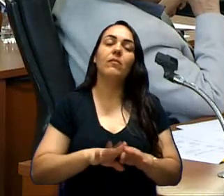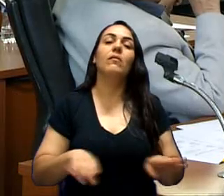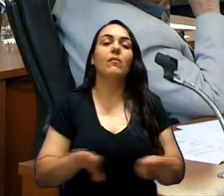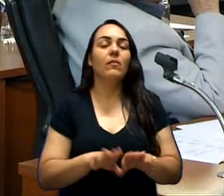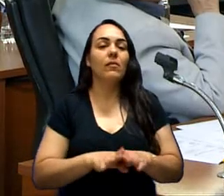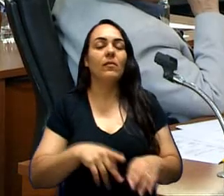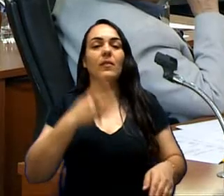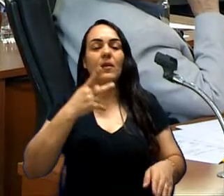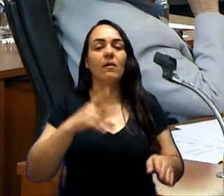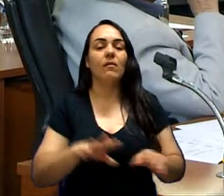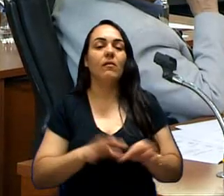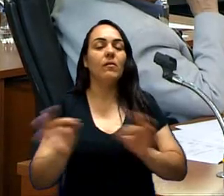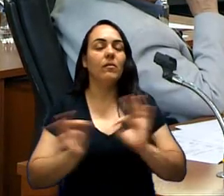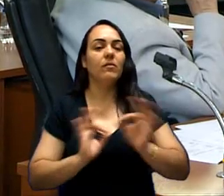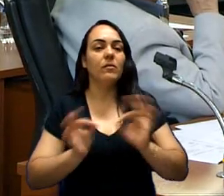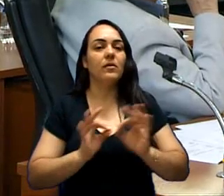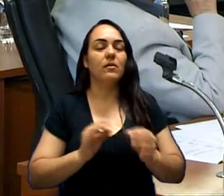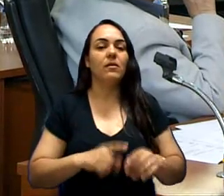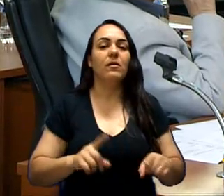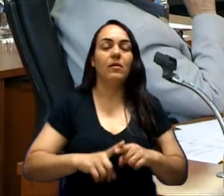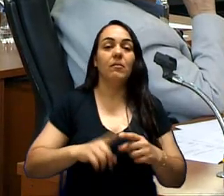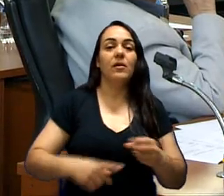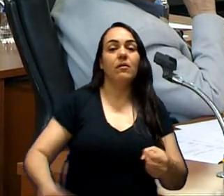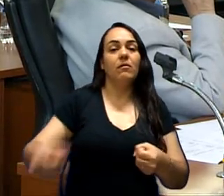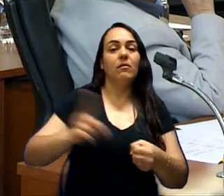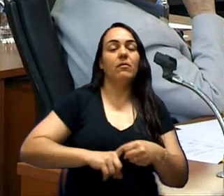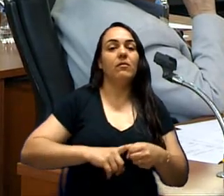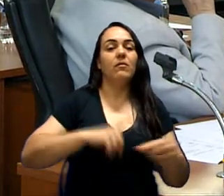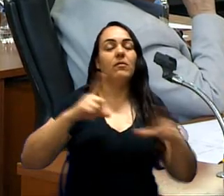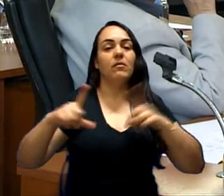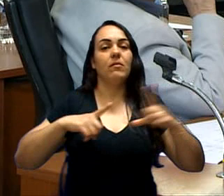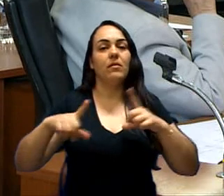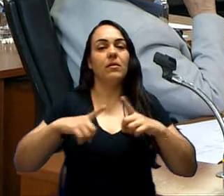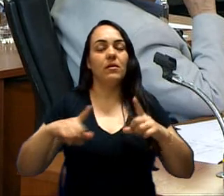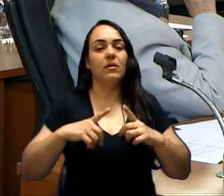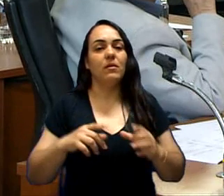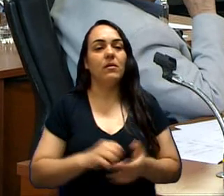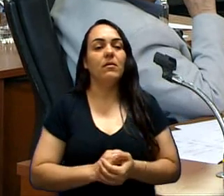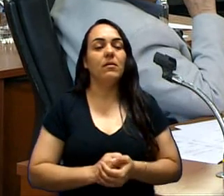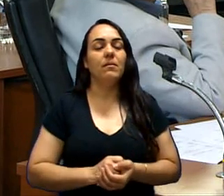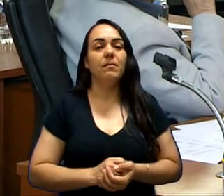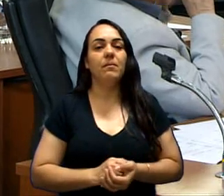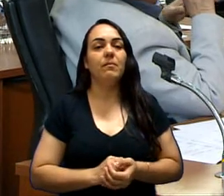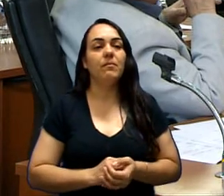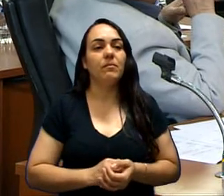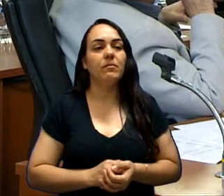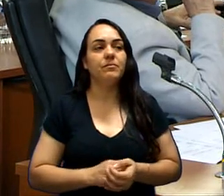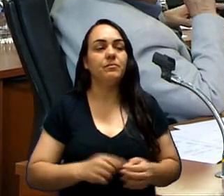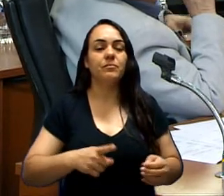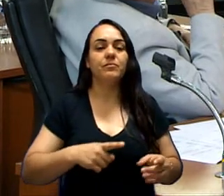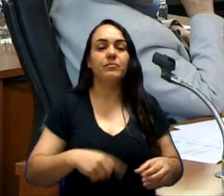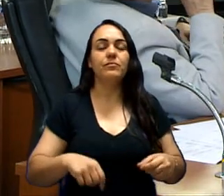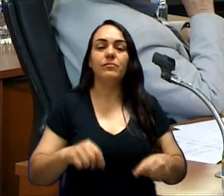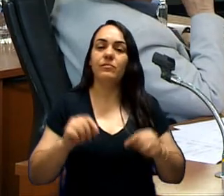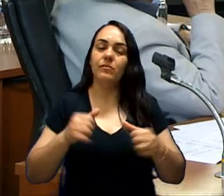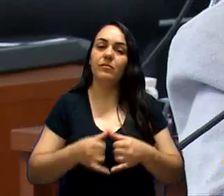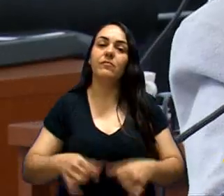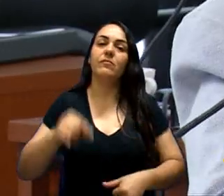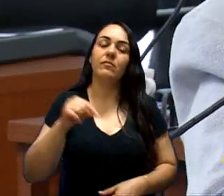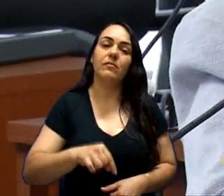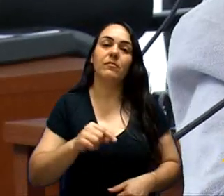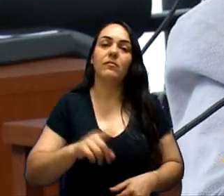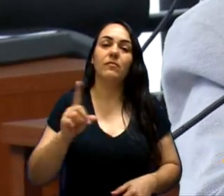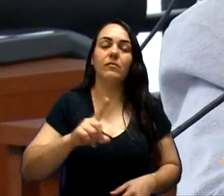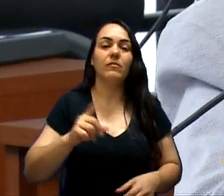Mendes, porque ele voltou a trabalhar como engenheiro. Eu me afastei e vim com o meu cargo, fiquei aqui o tempo todo,